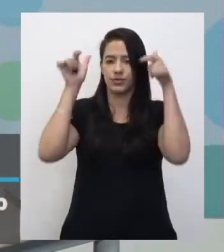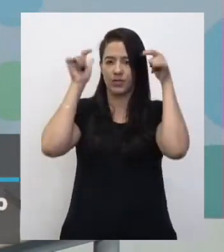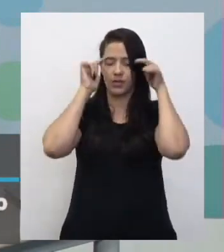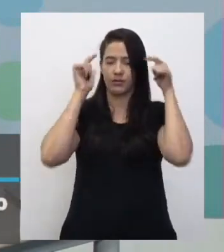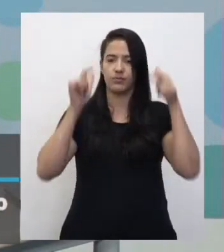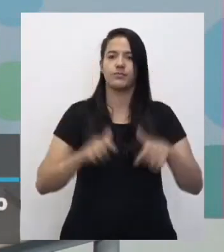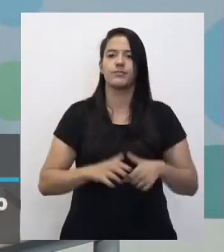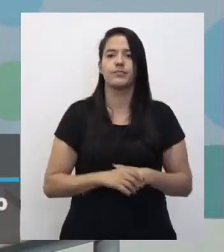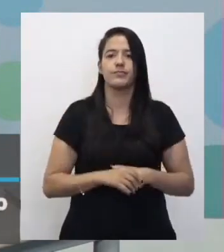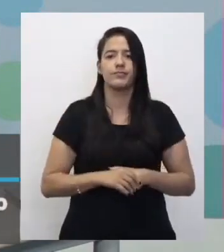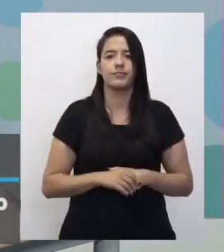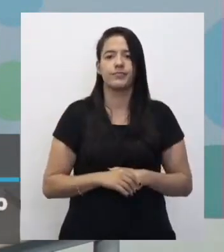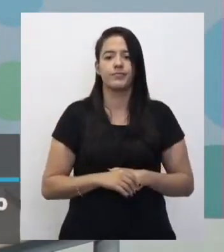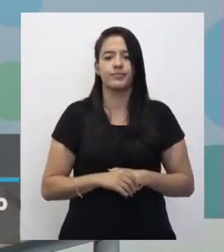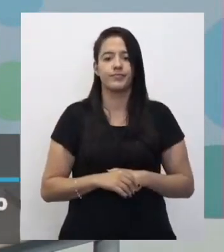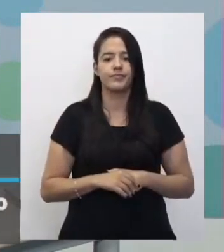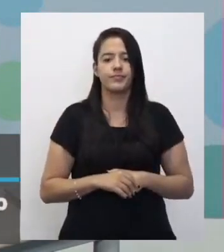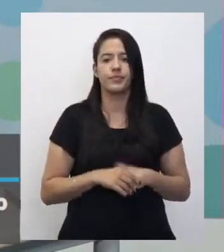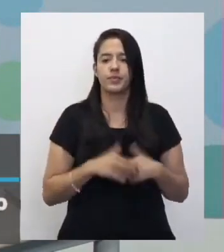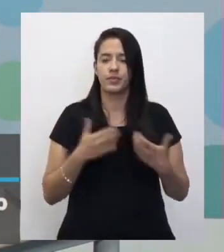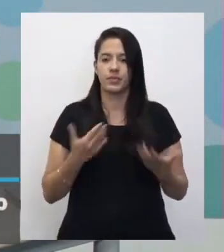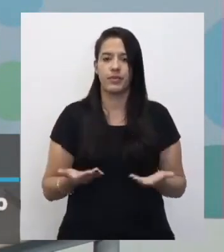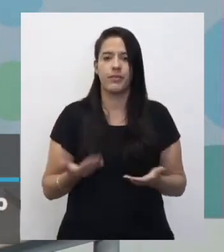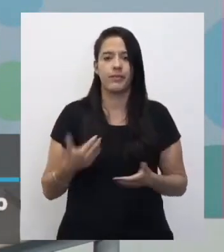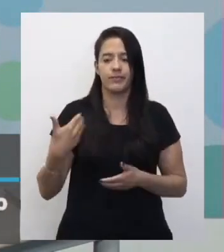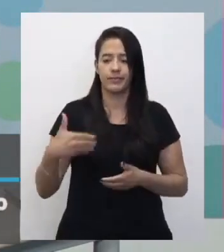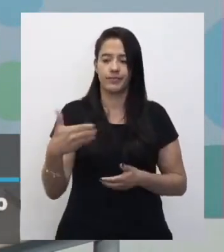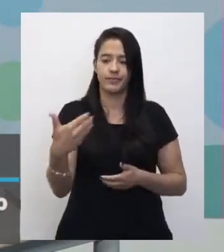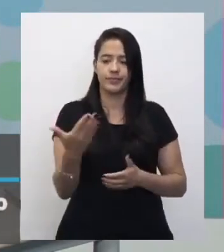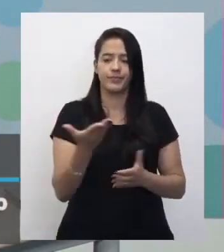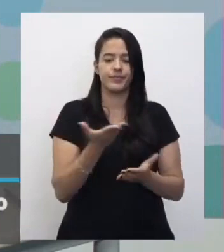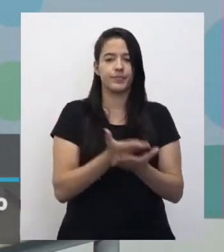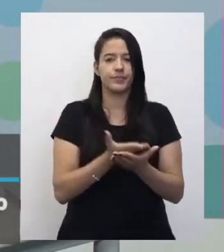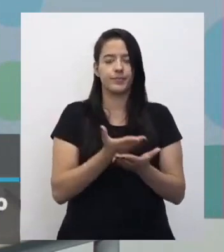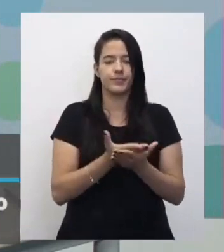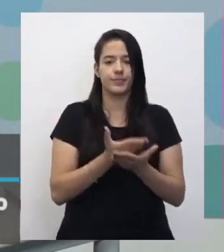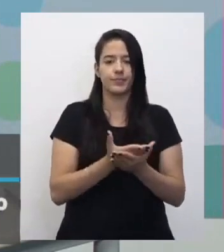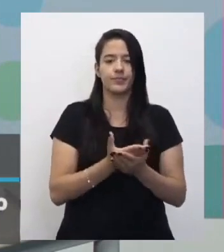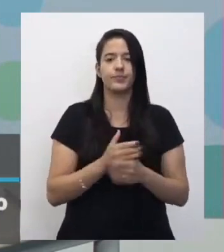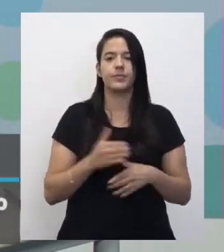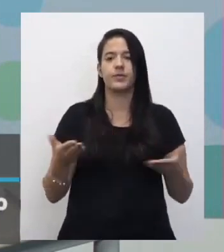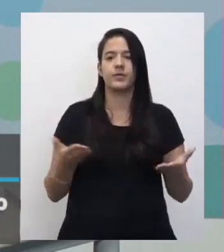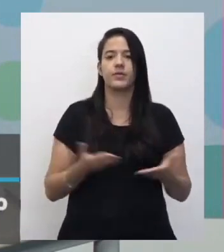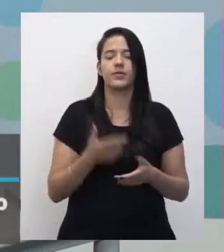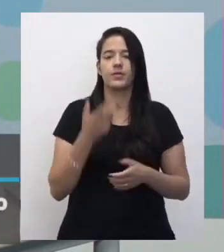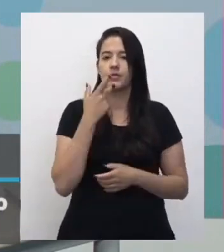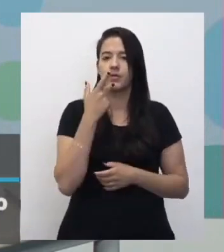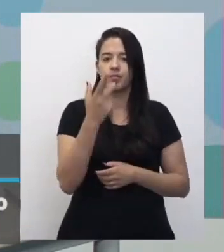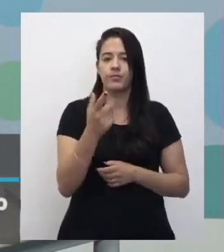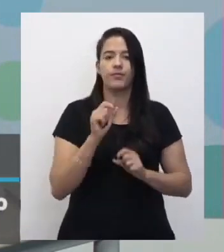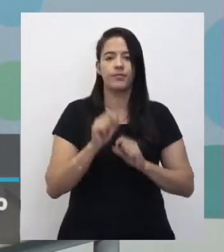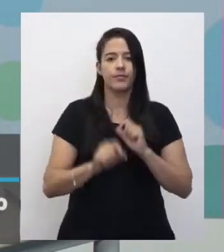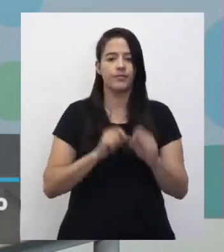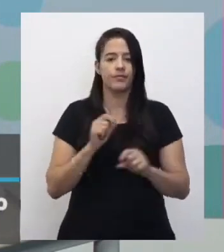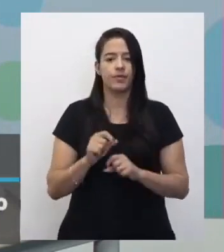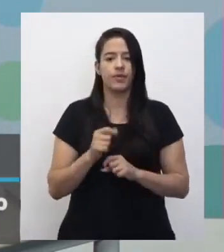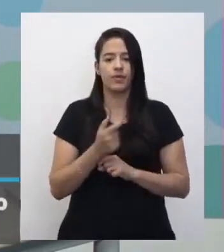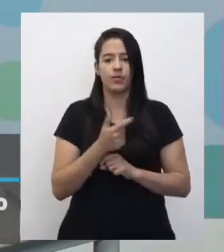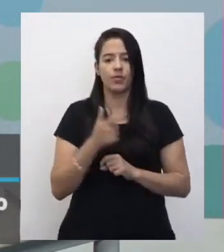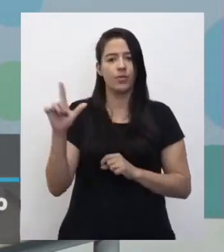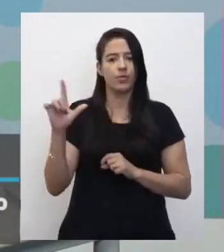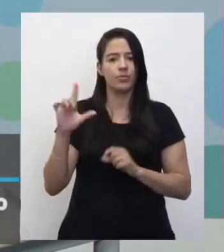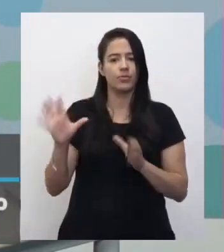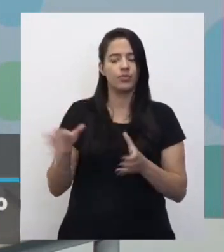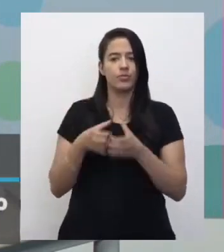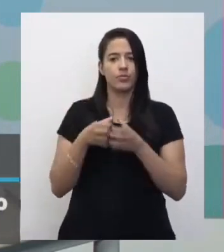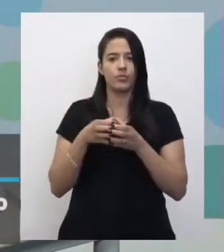certo? Então, para a gente continuar a nossa aula, a gente vai falar um pouquinho agora das corporações de ofício, ou seja, como